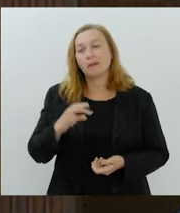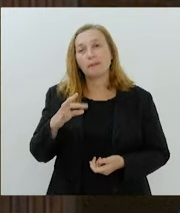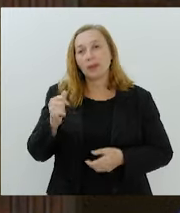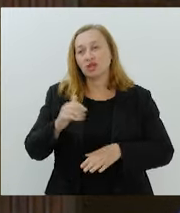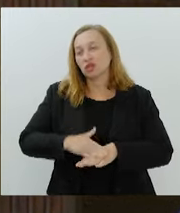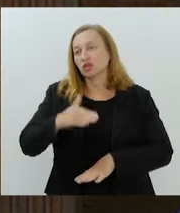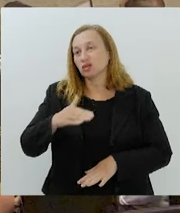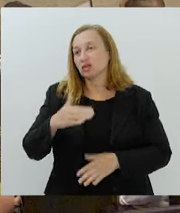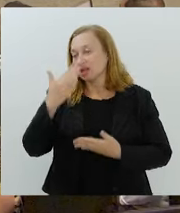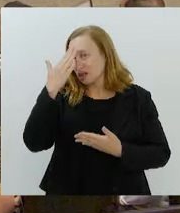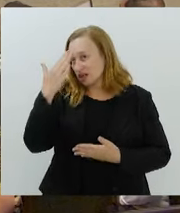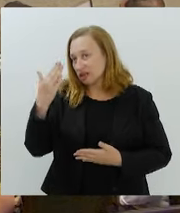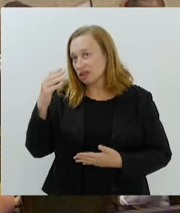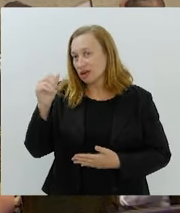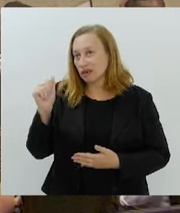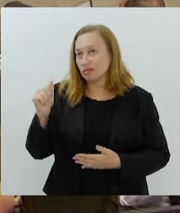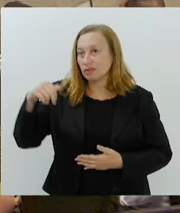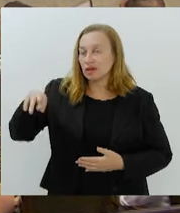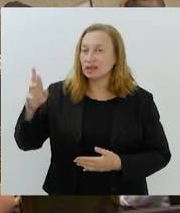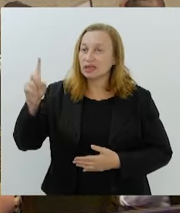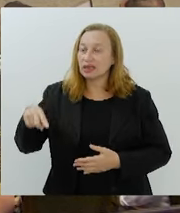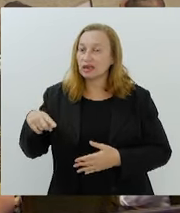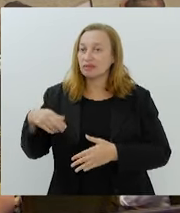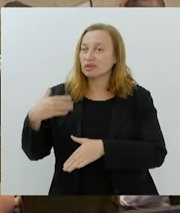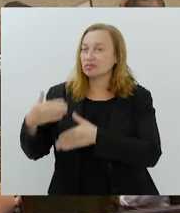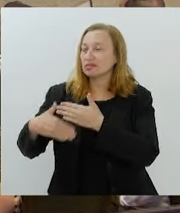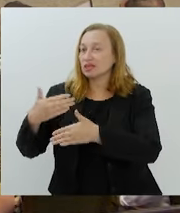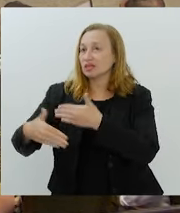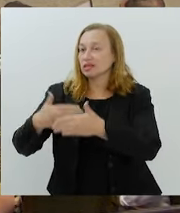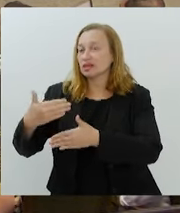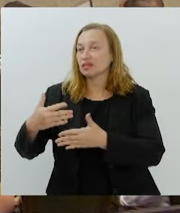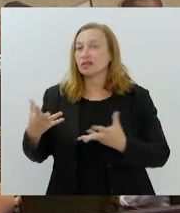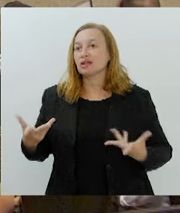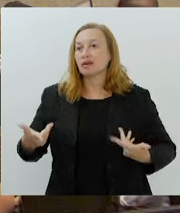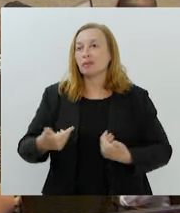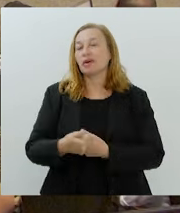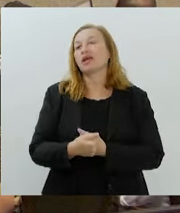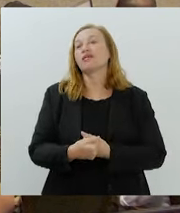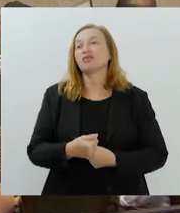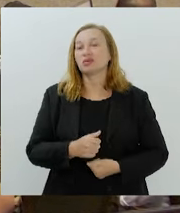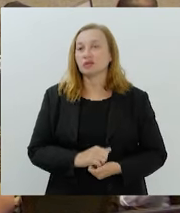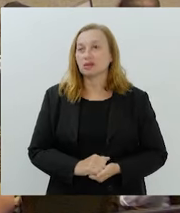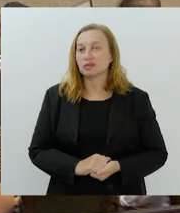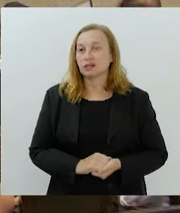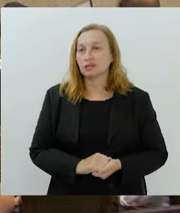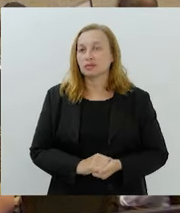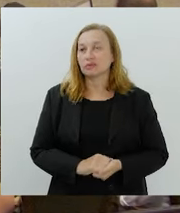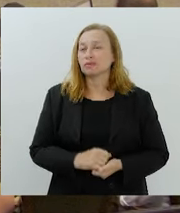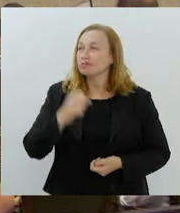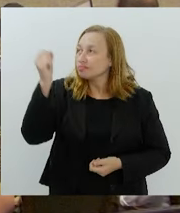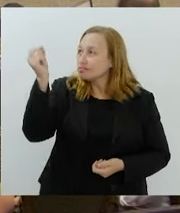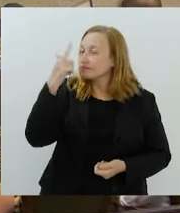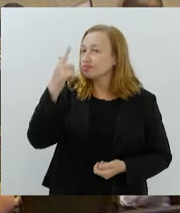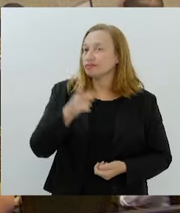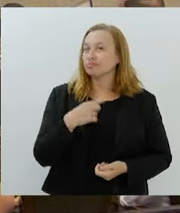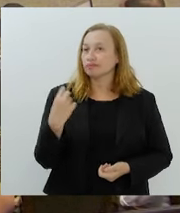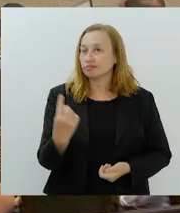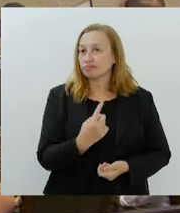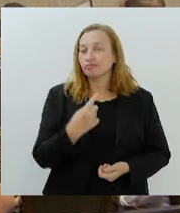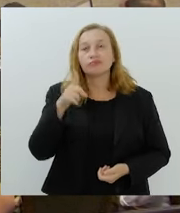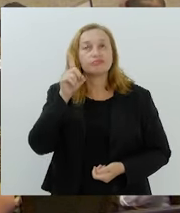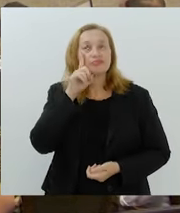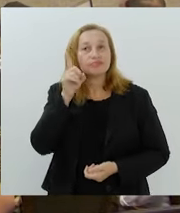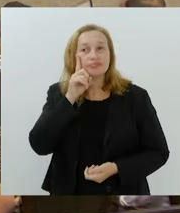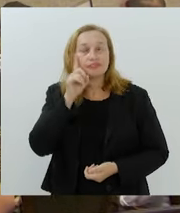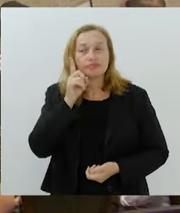agradecer ao André por essa trajetória linda, essa trajetória maravilhosa e tão inspiradora para a gente todos os